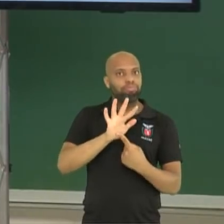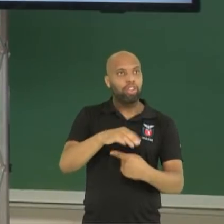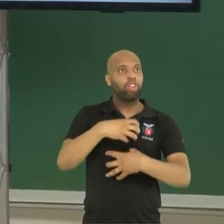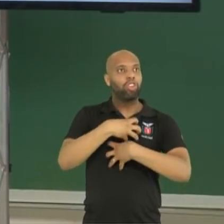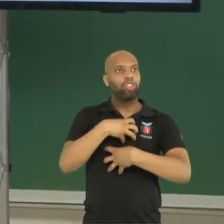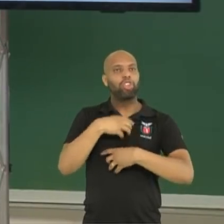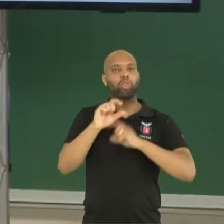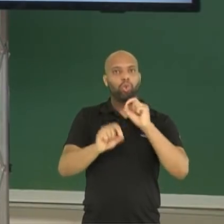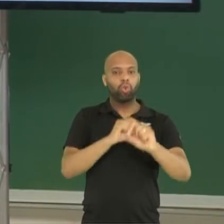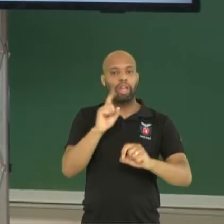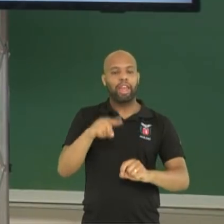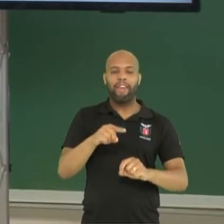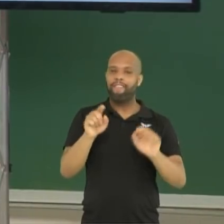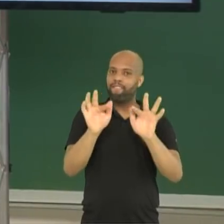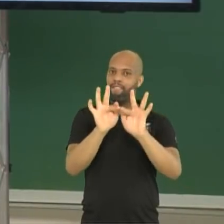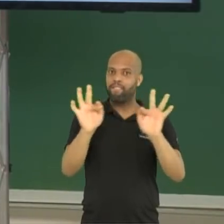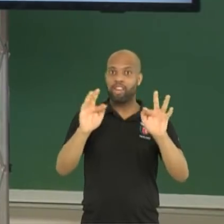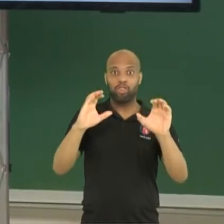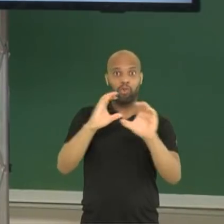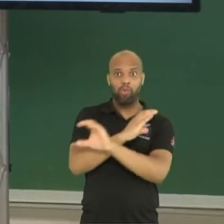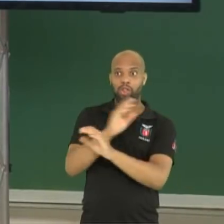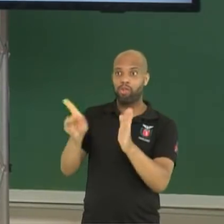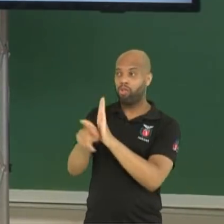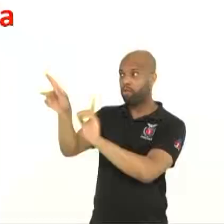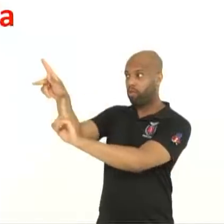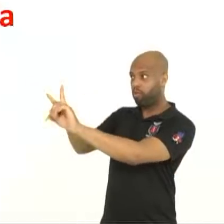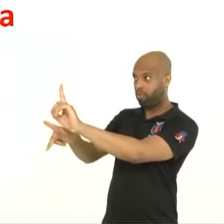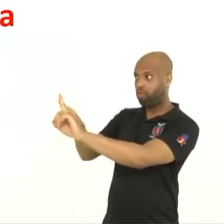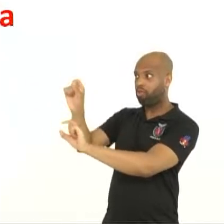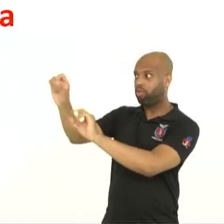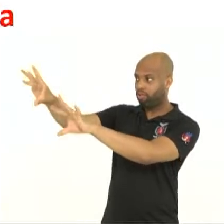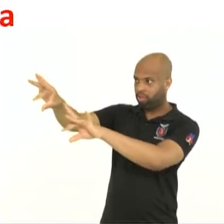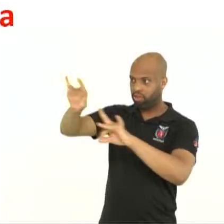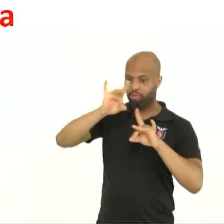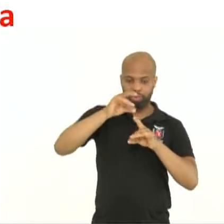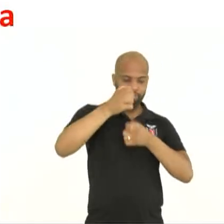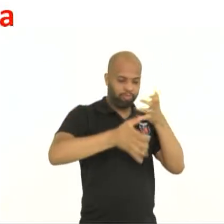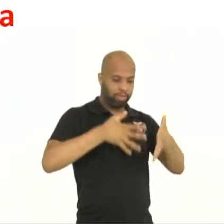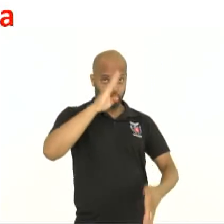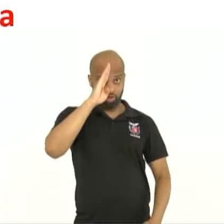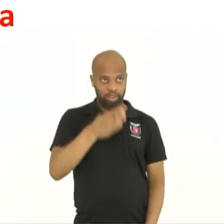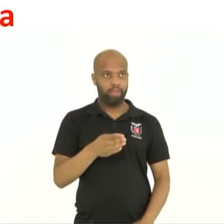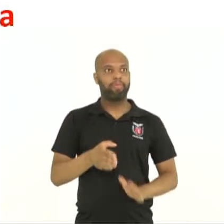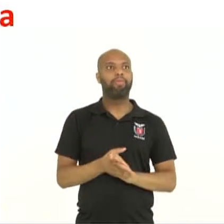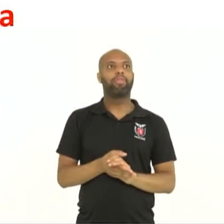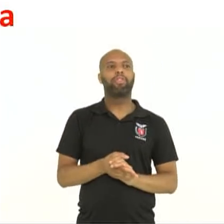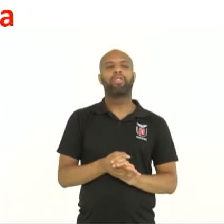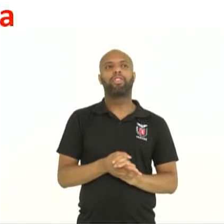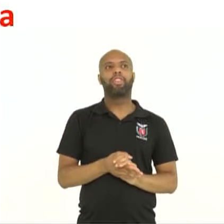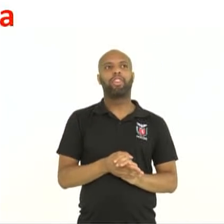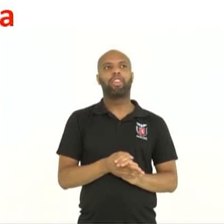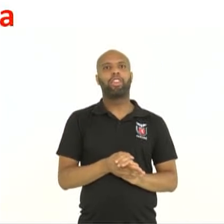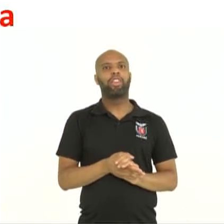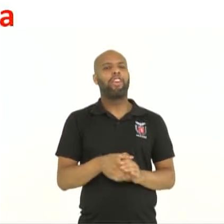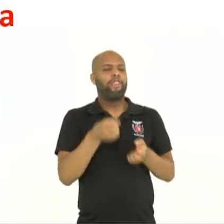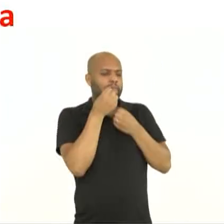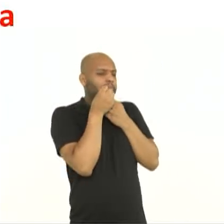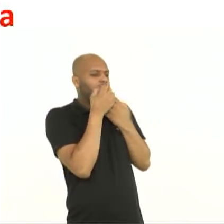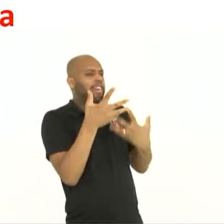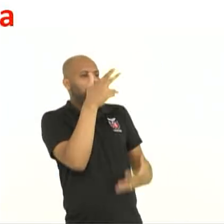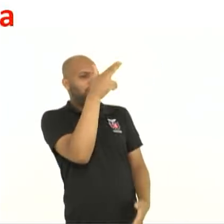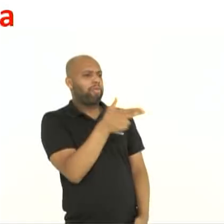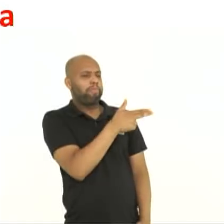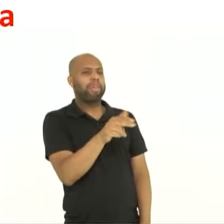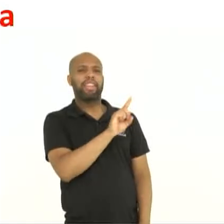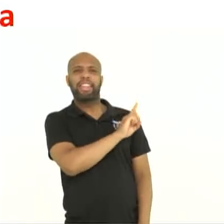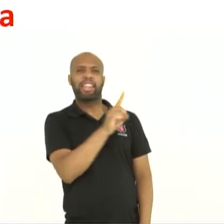uma fala integral do personagem, discurso direto. Então, travessão. Não conte para o padre que eu